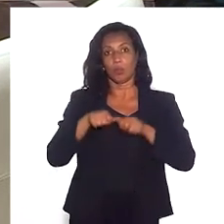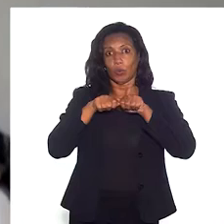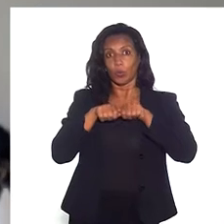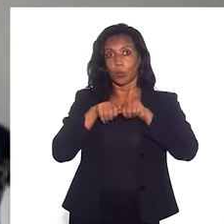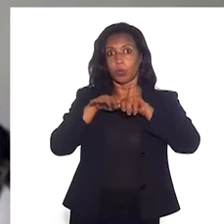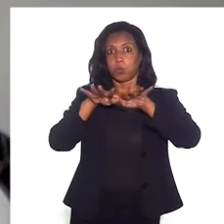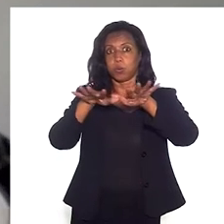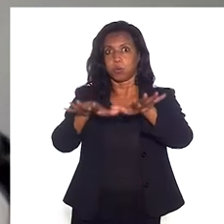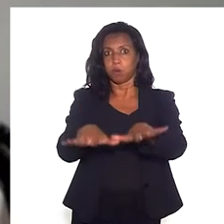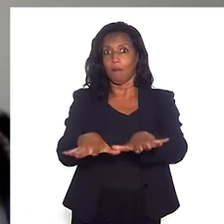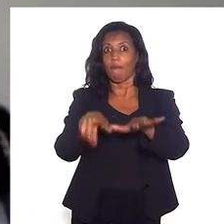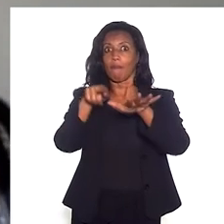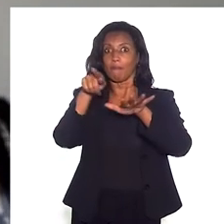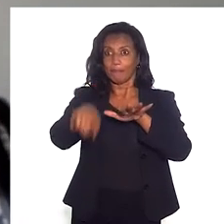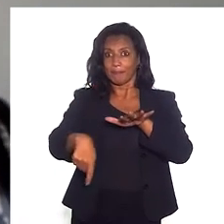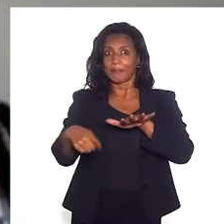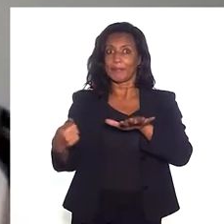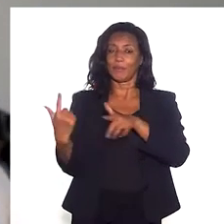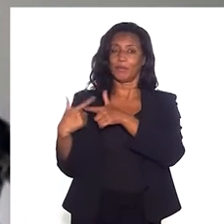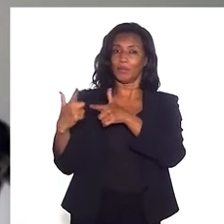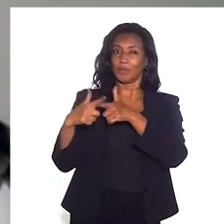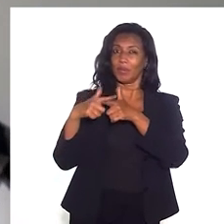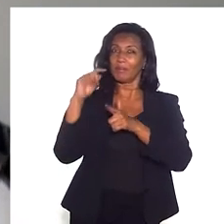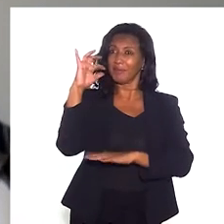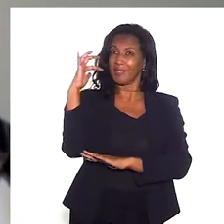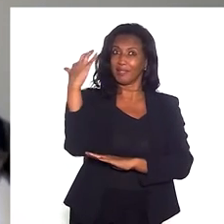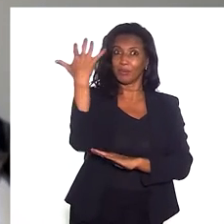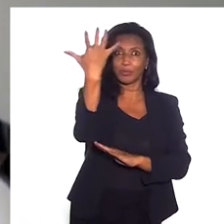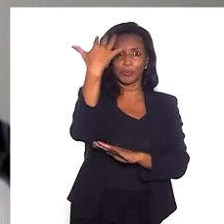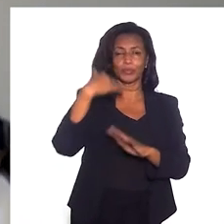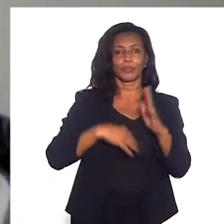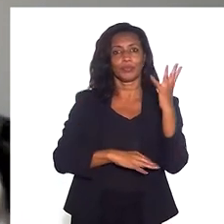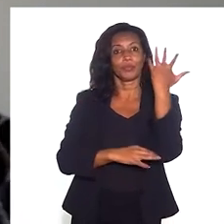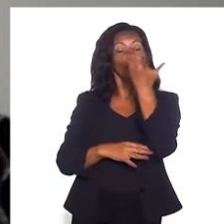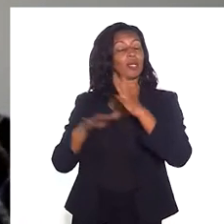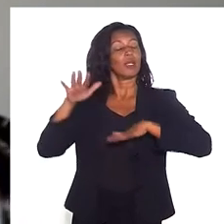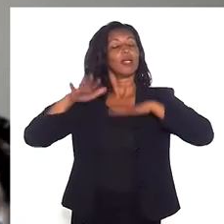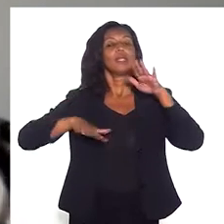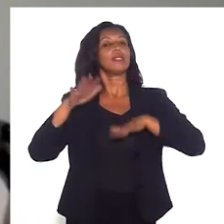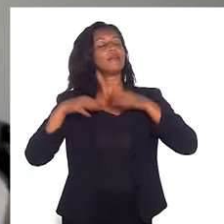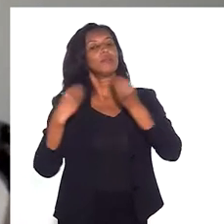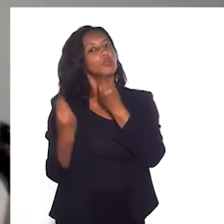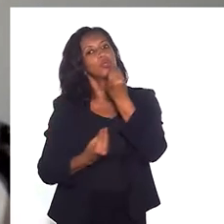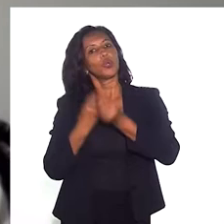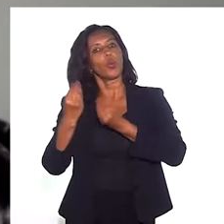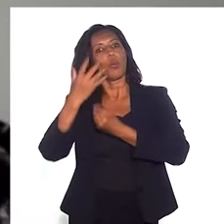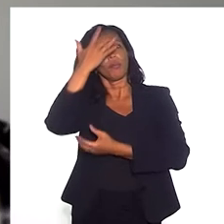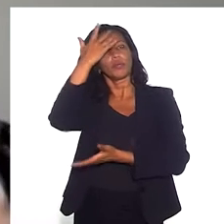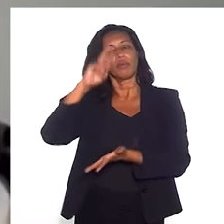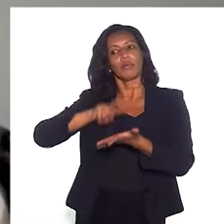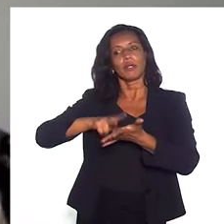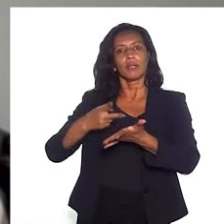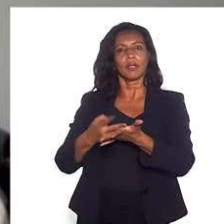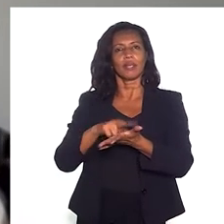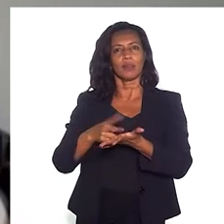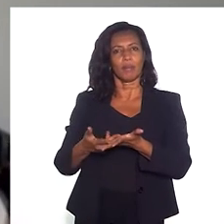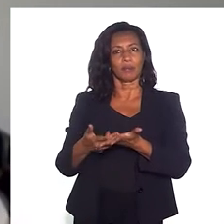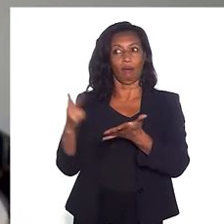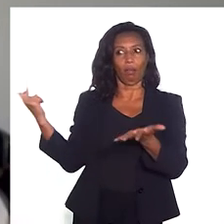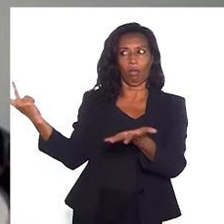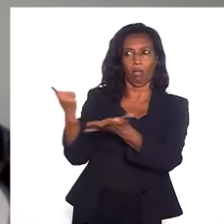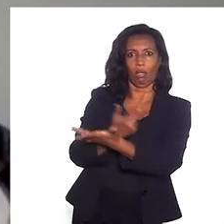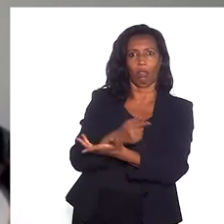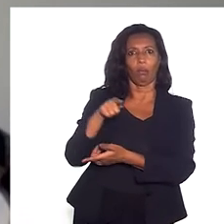que a pandemia é um problema ambiental. Independentemente de como a pessoa vai interpretar isso